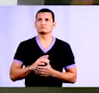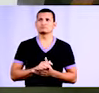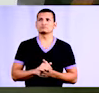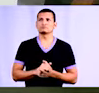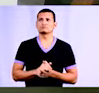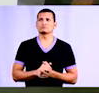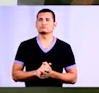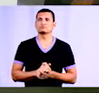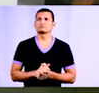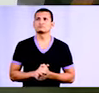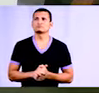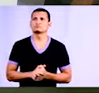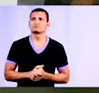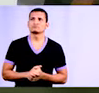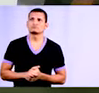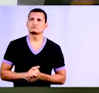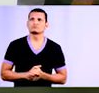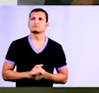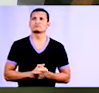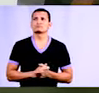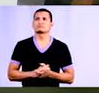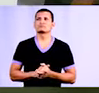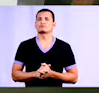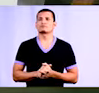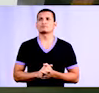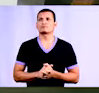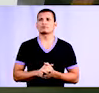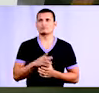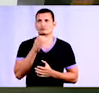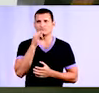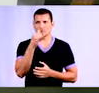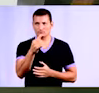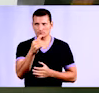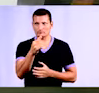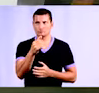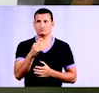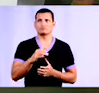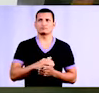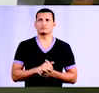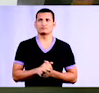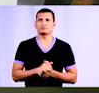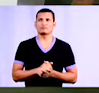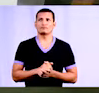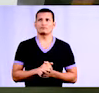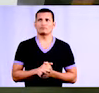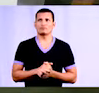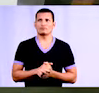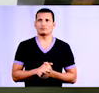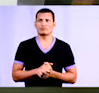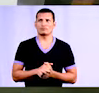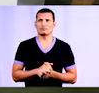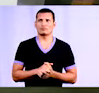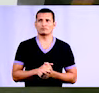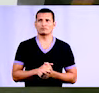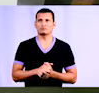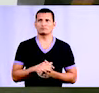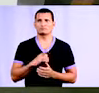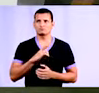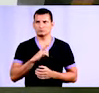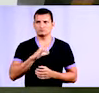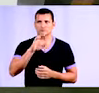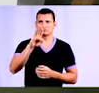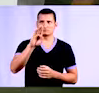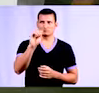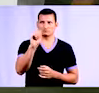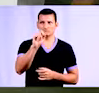o rádio composto, no caso, circuitos eletrônicos. Isso. Exatamente, circuitos eletrônicos, onde eu vou ter um barramento, aquele